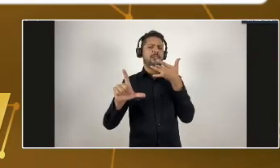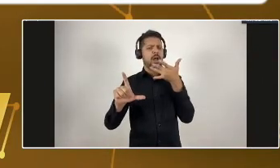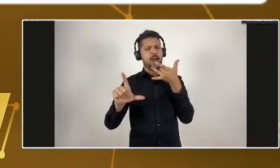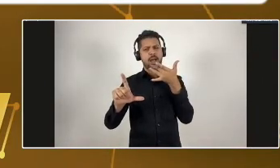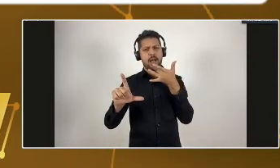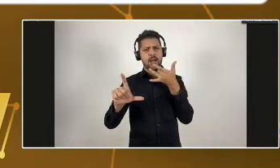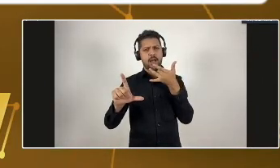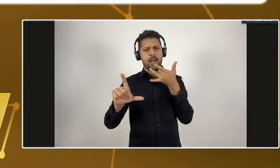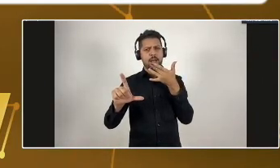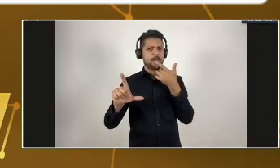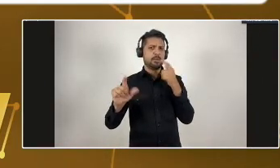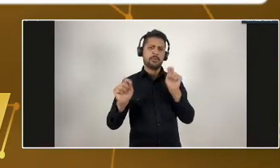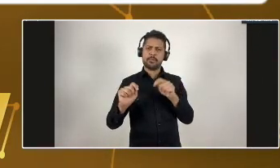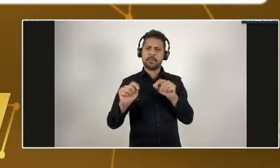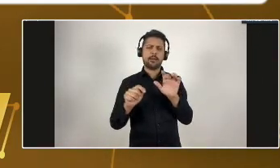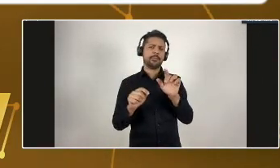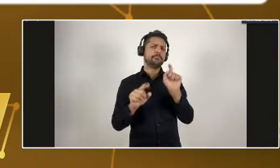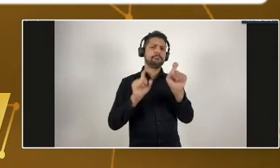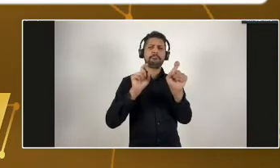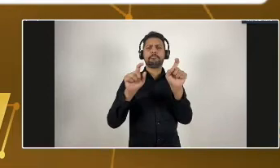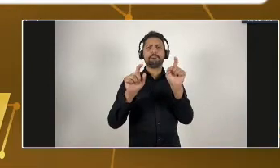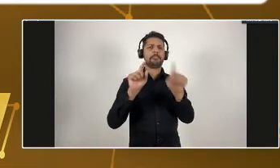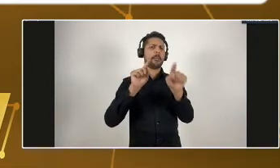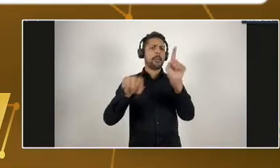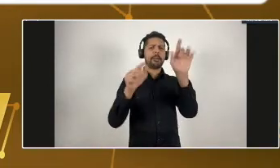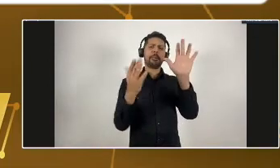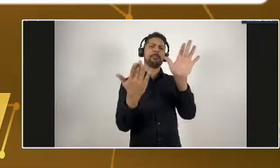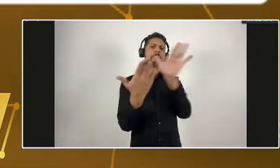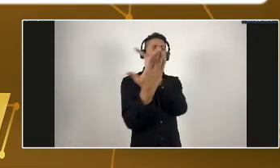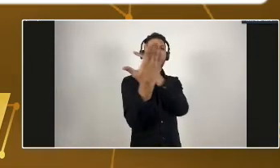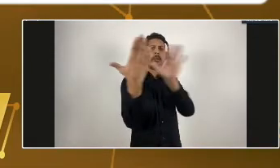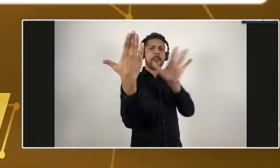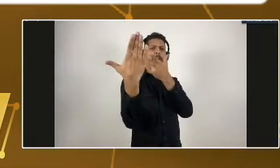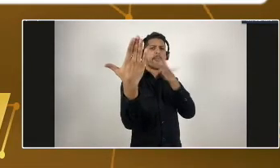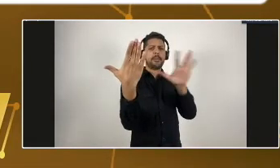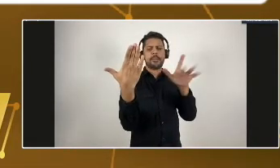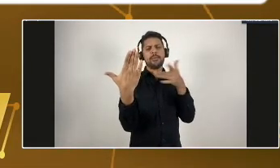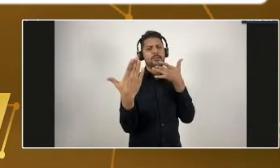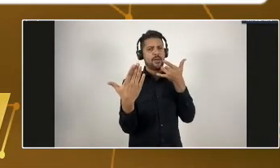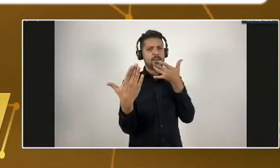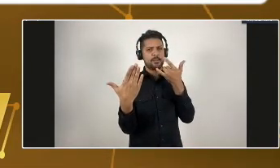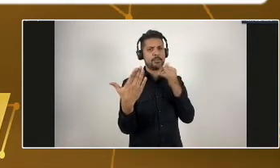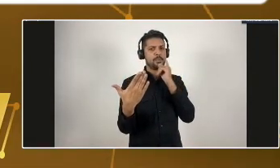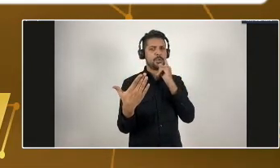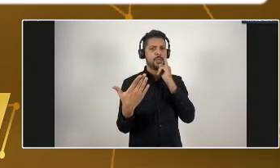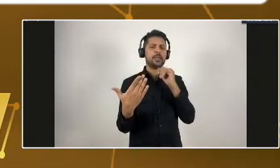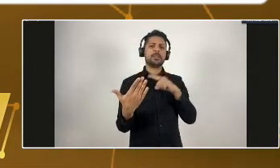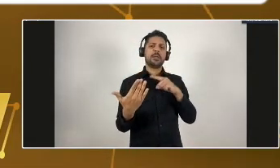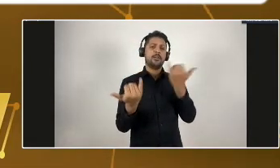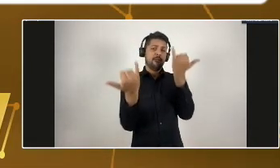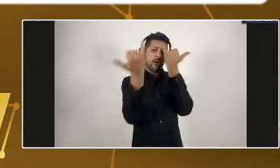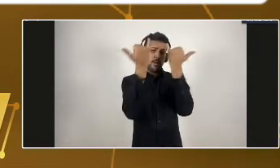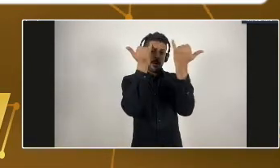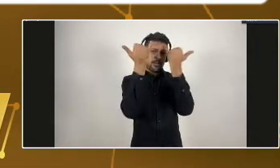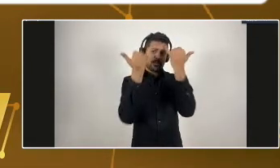com informações que são todas as informações que a gente pode disponibilizar dos nossos